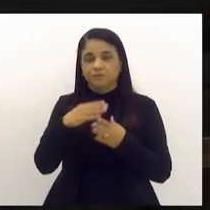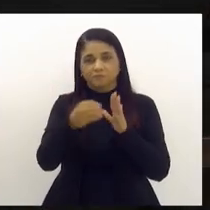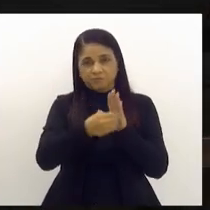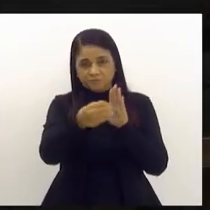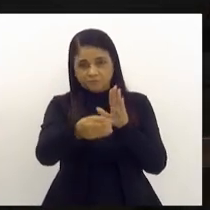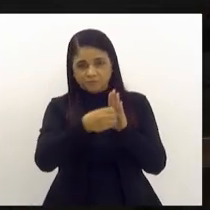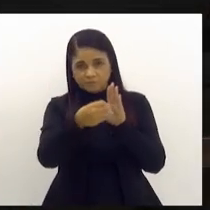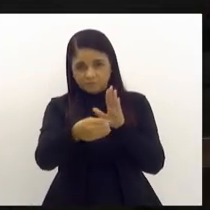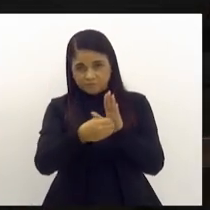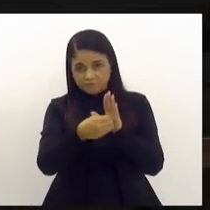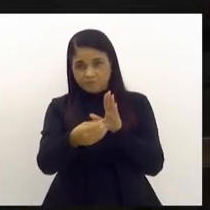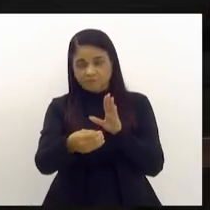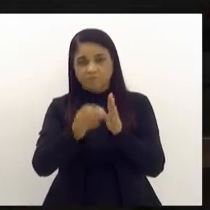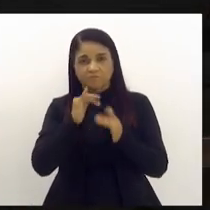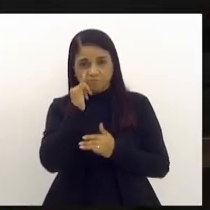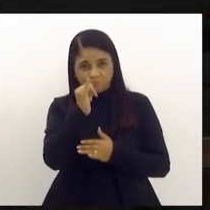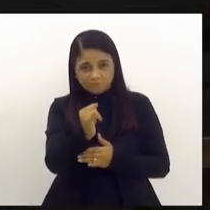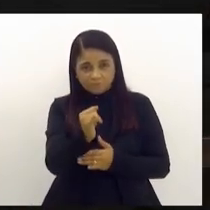pareceres emitidos...